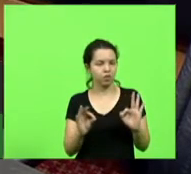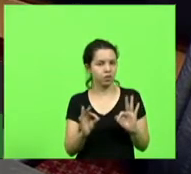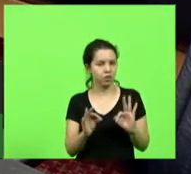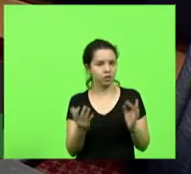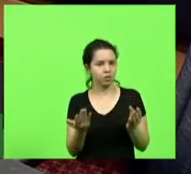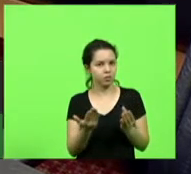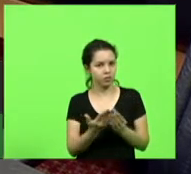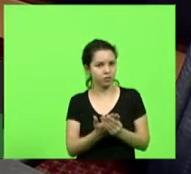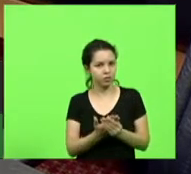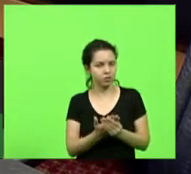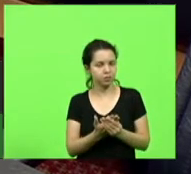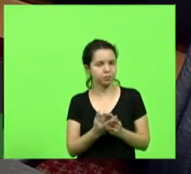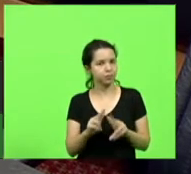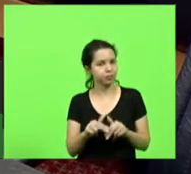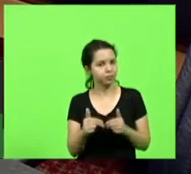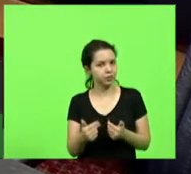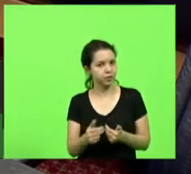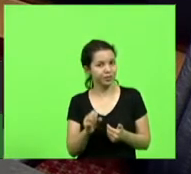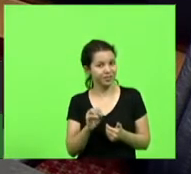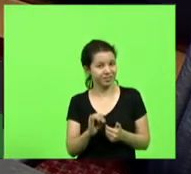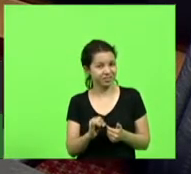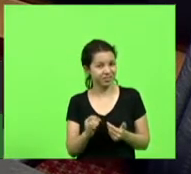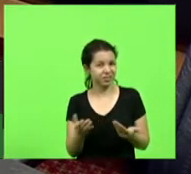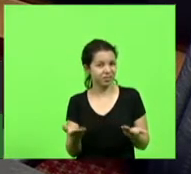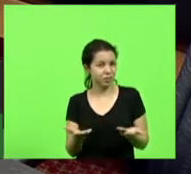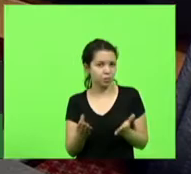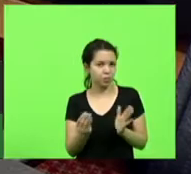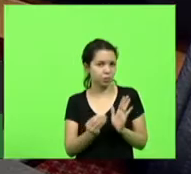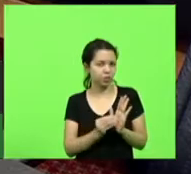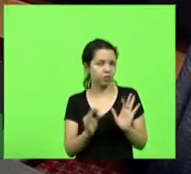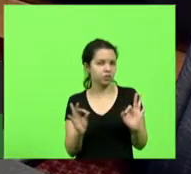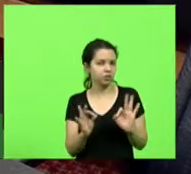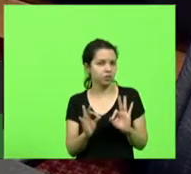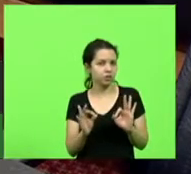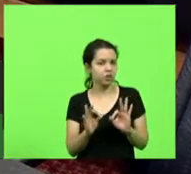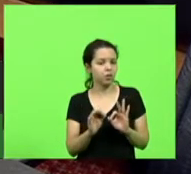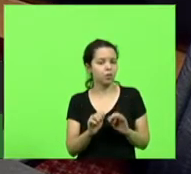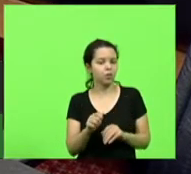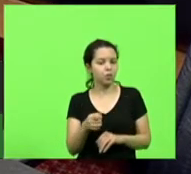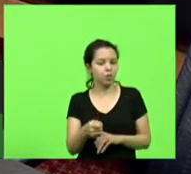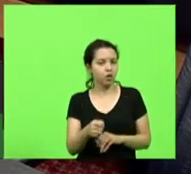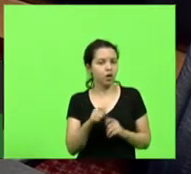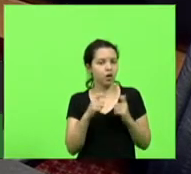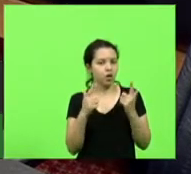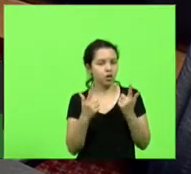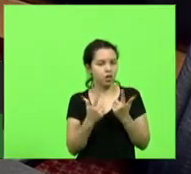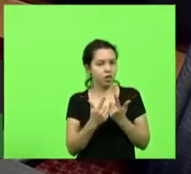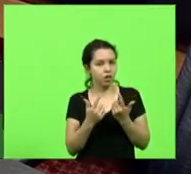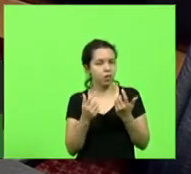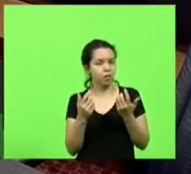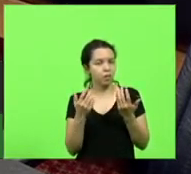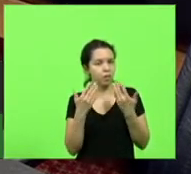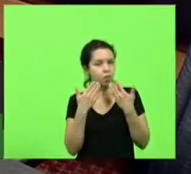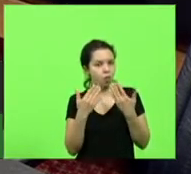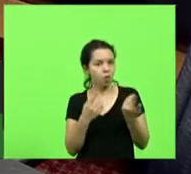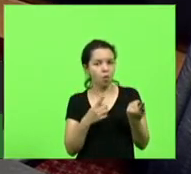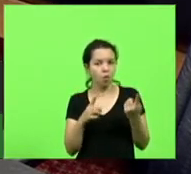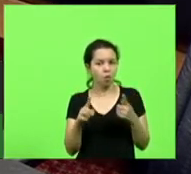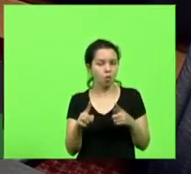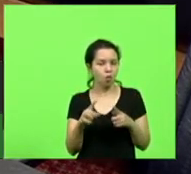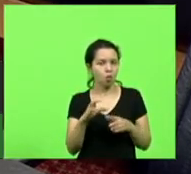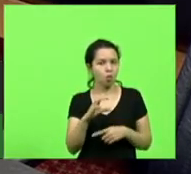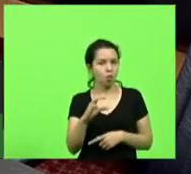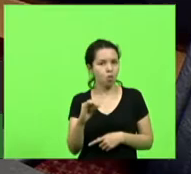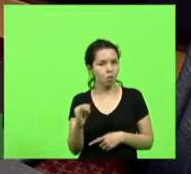Então, como não tem um fato determinante, a Procuradoria da Casa já se manifestou contrária, a Comissão de Constituição e Justiça também,